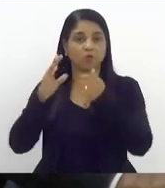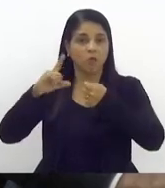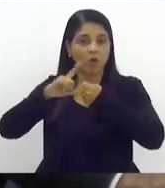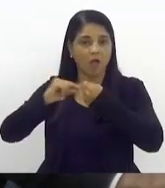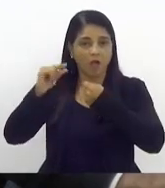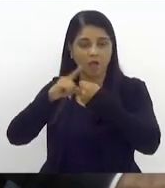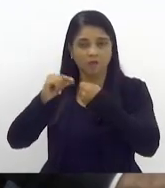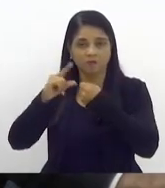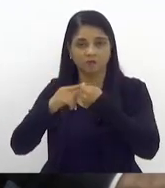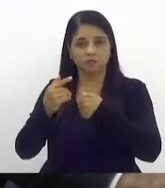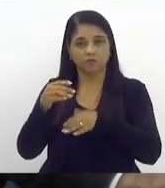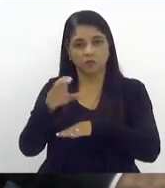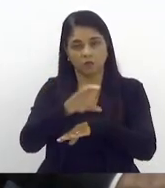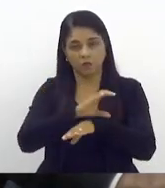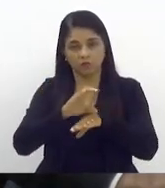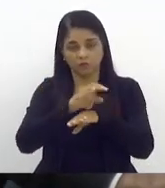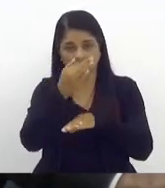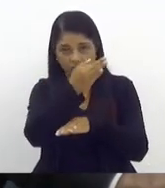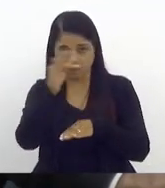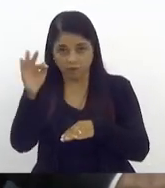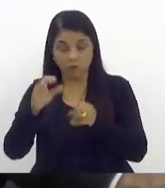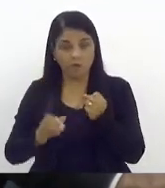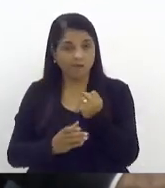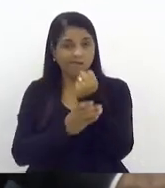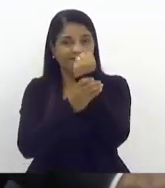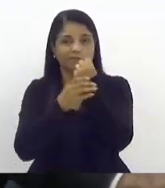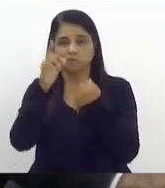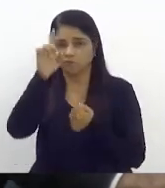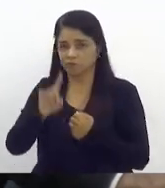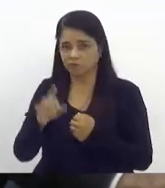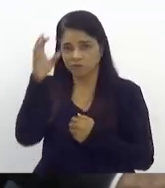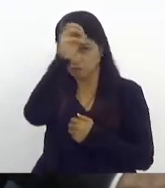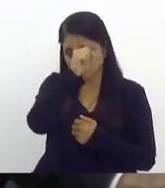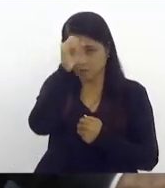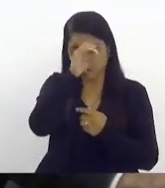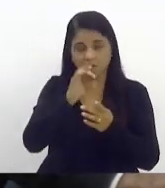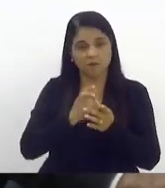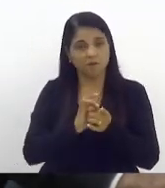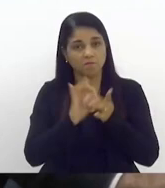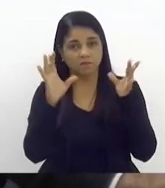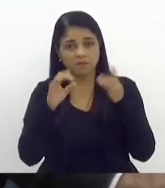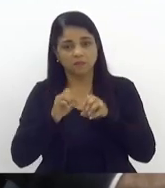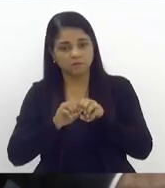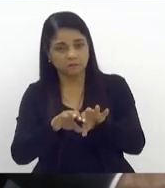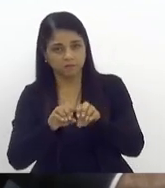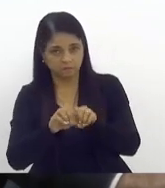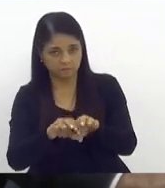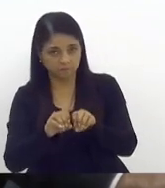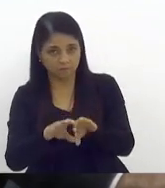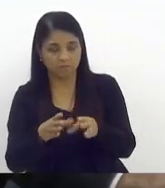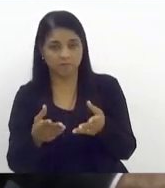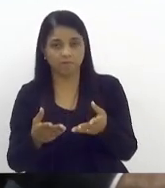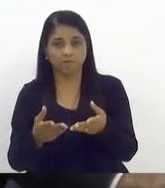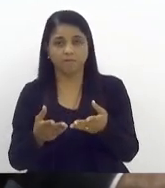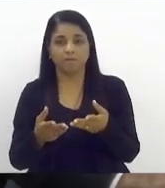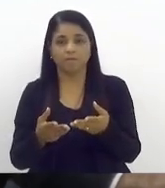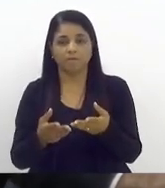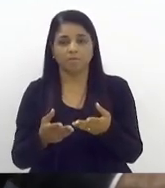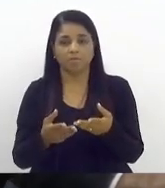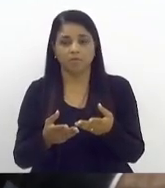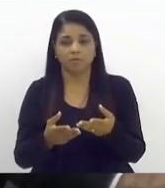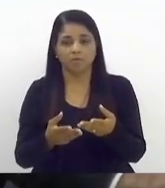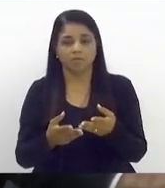Constituição Federal que garante o direito de aprender, a liberdade de ensinar. Então, tem